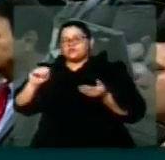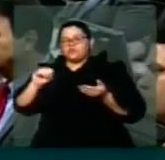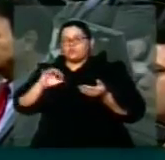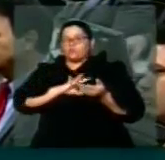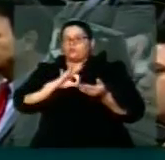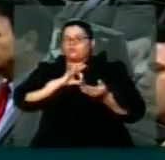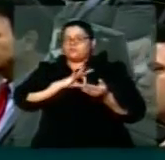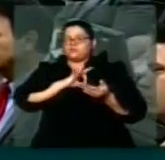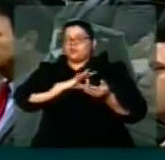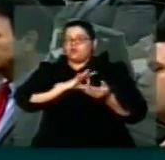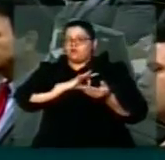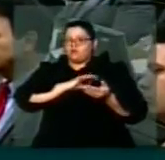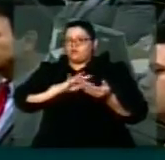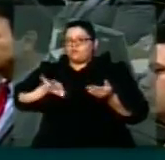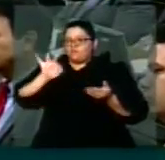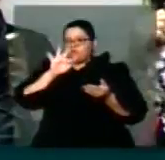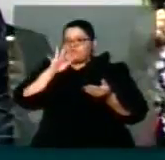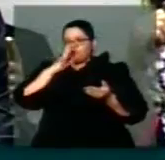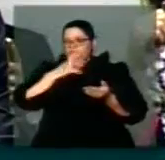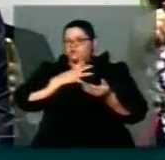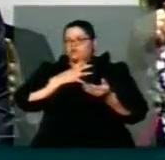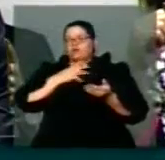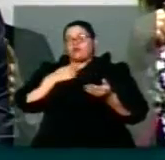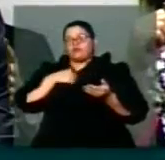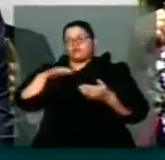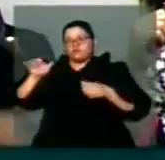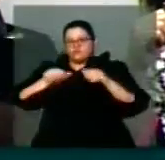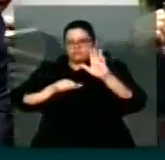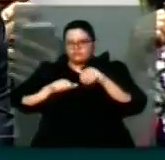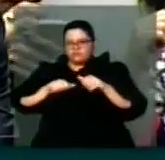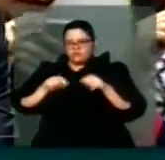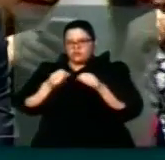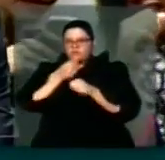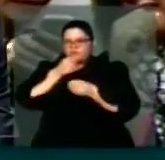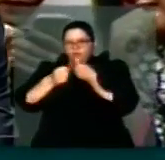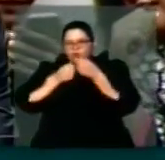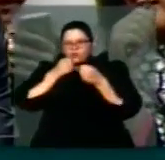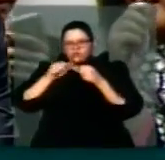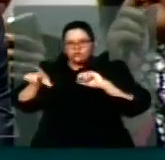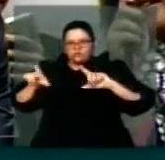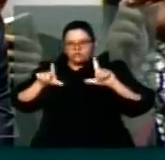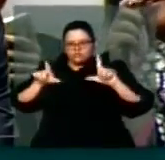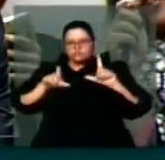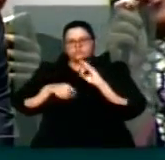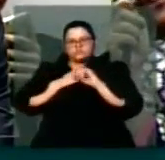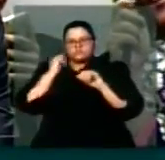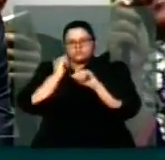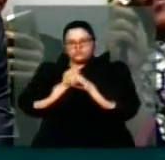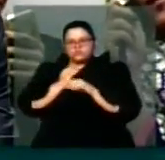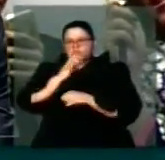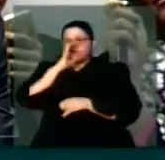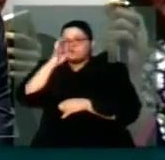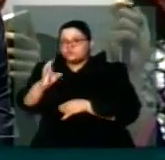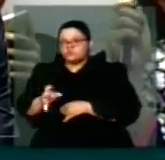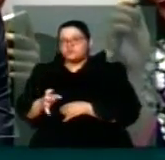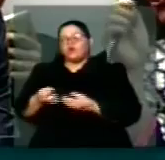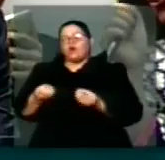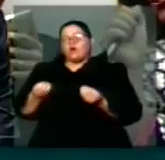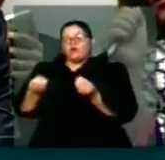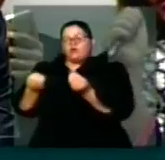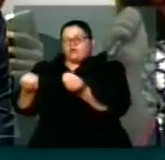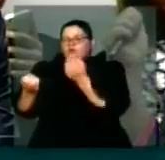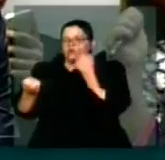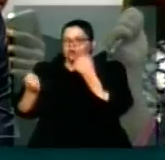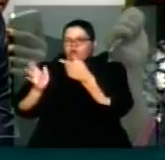policial federal, e que eu chamei uma entrevista coletiva e denunciei a gravação, a tentativa de montagem para